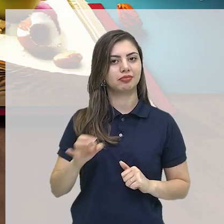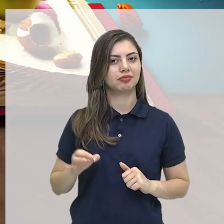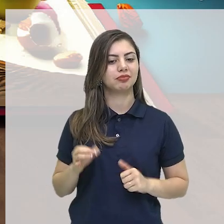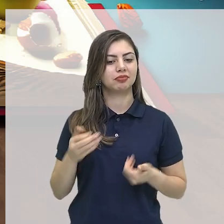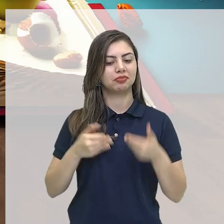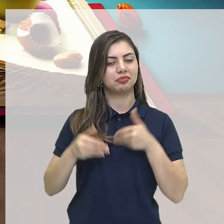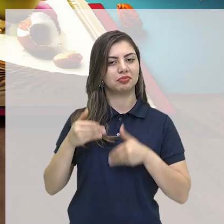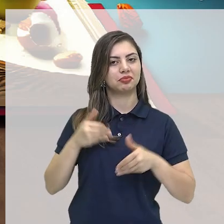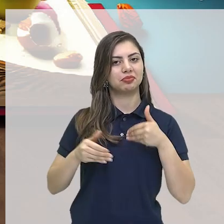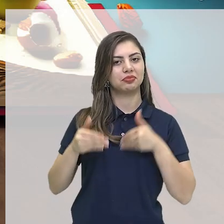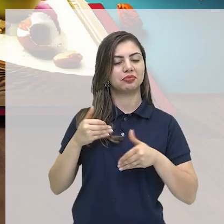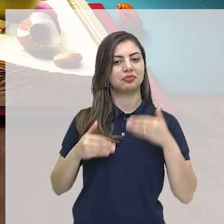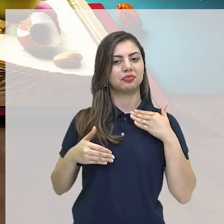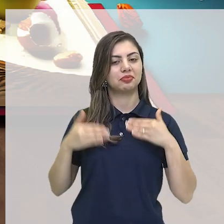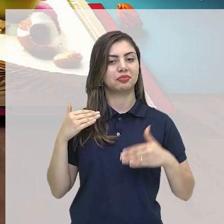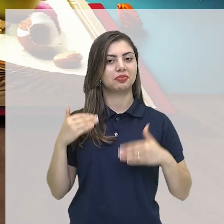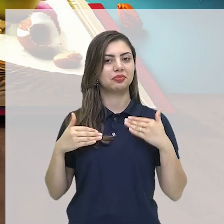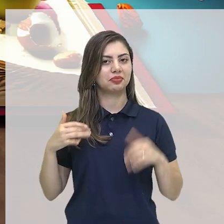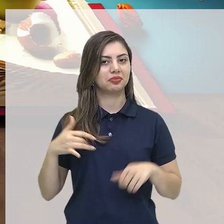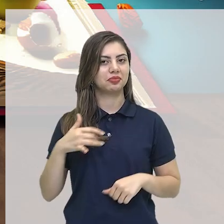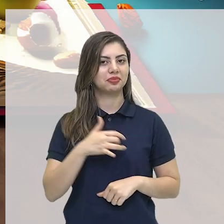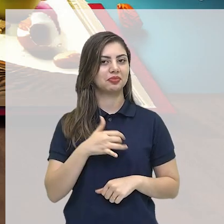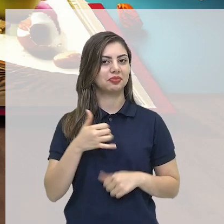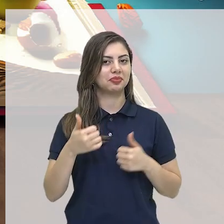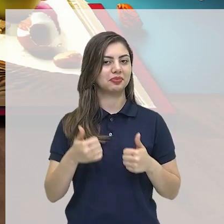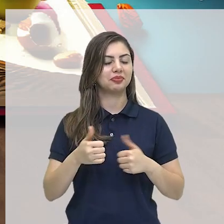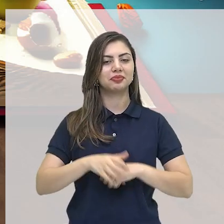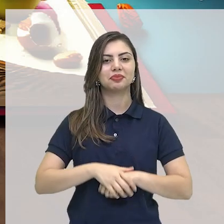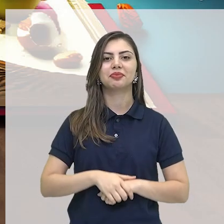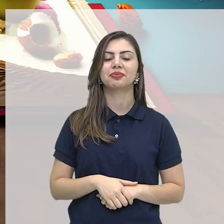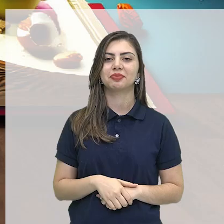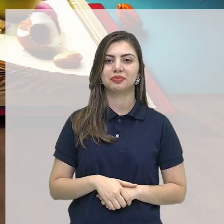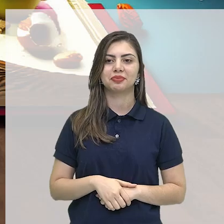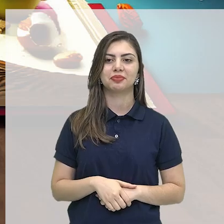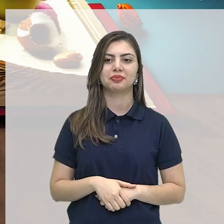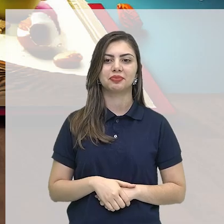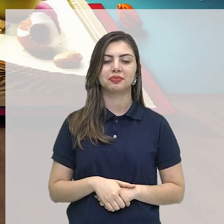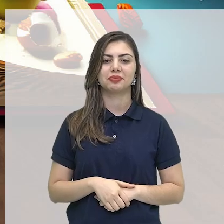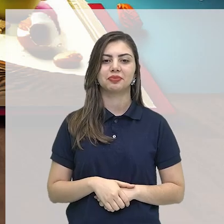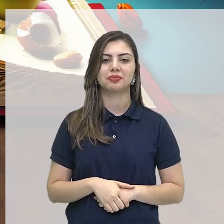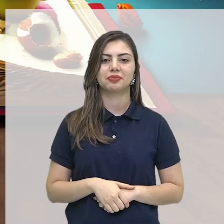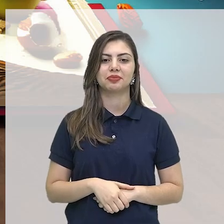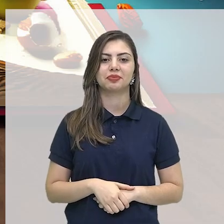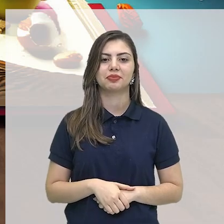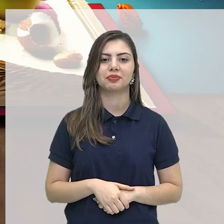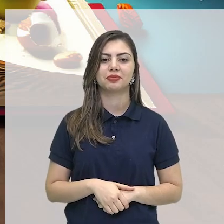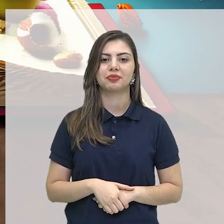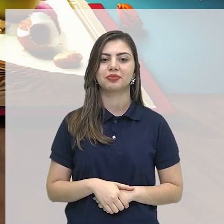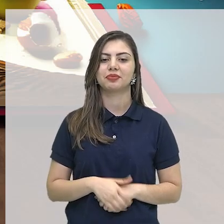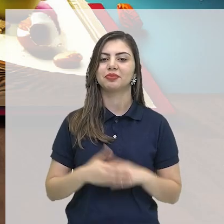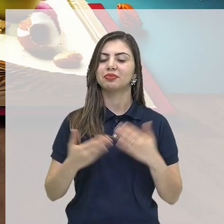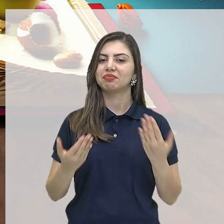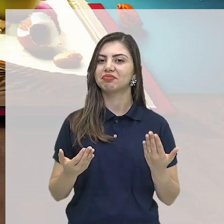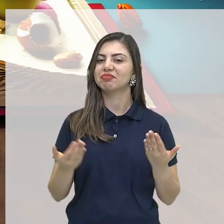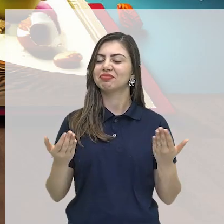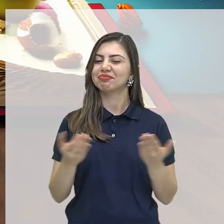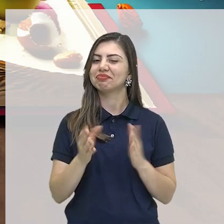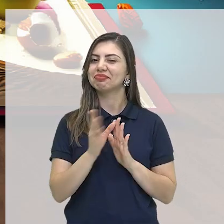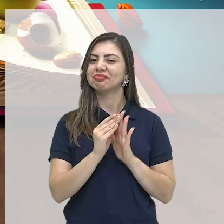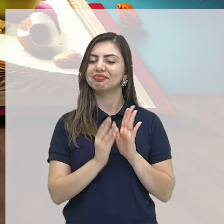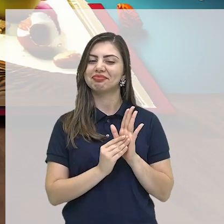pessoal, né, nos nossos cuidados, né, da saúde, por exemplo. Então, temos aí